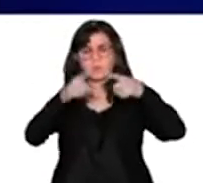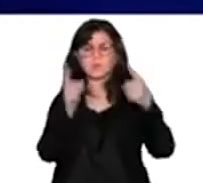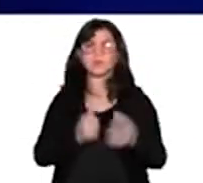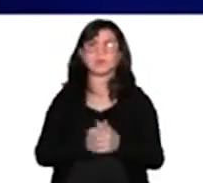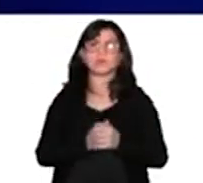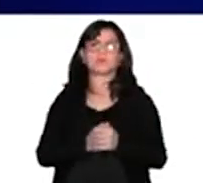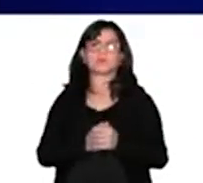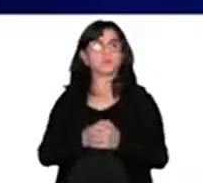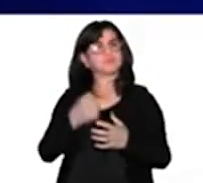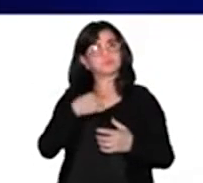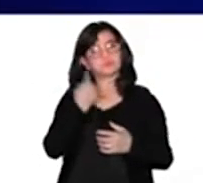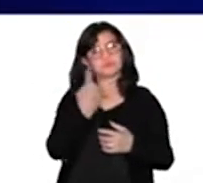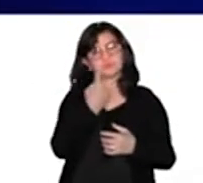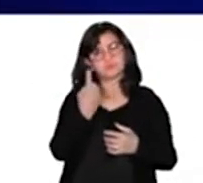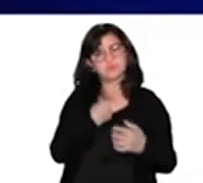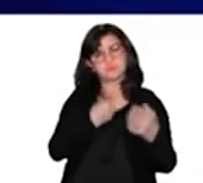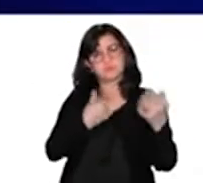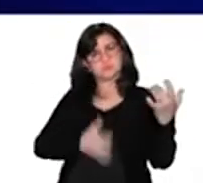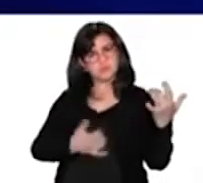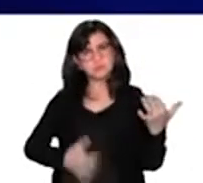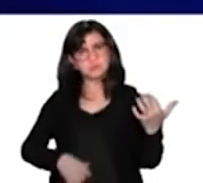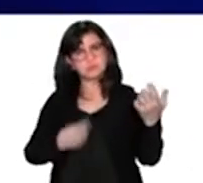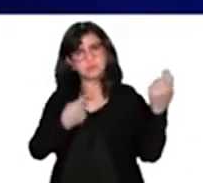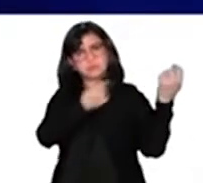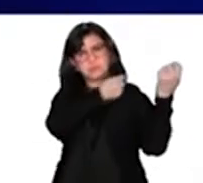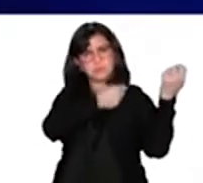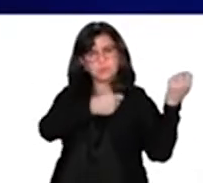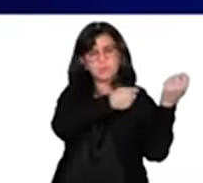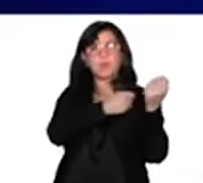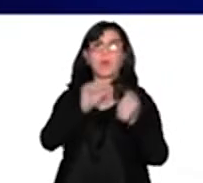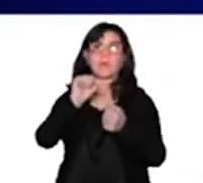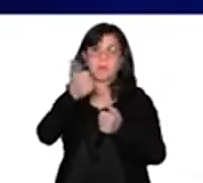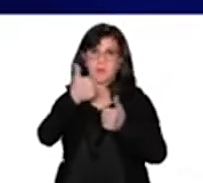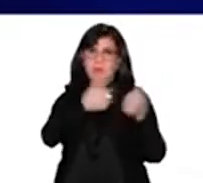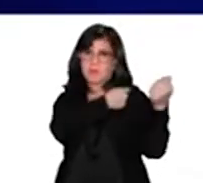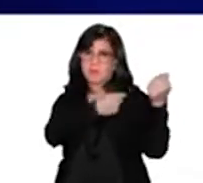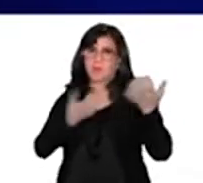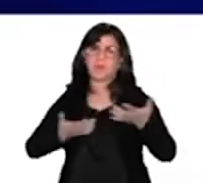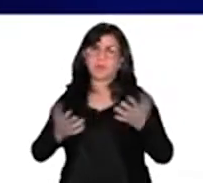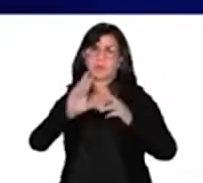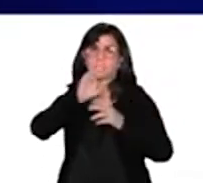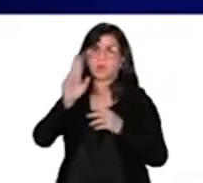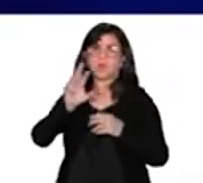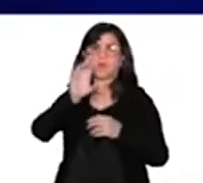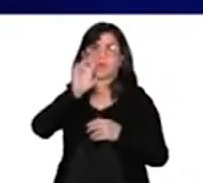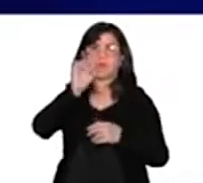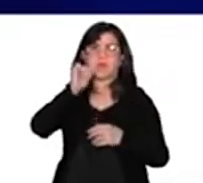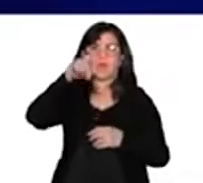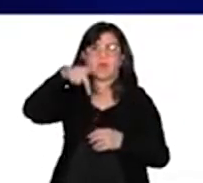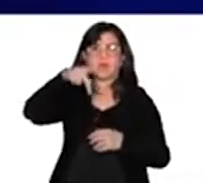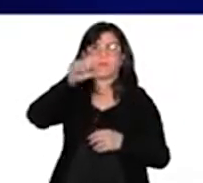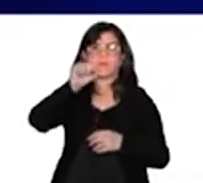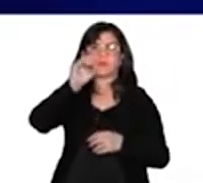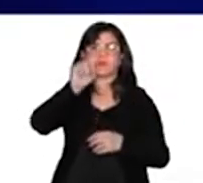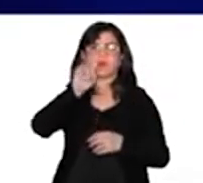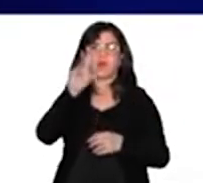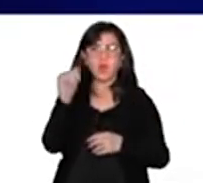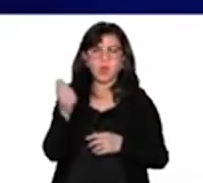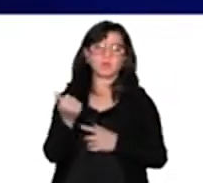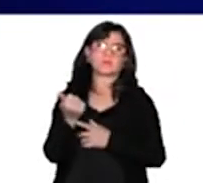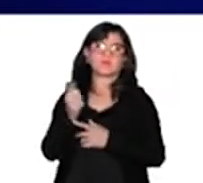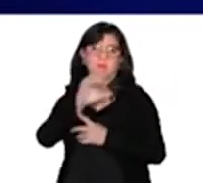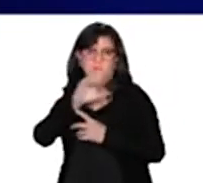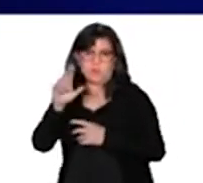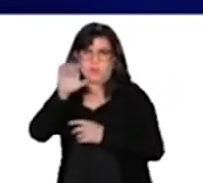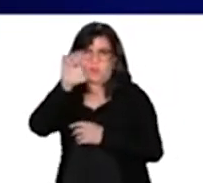no modo solo para violino e viola. Essa primeira peça que eu toquei se chama Rapsódia, do